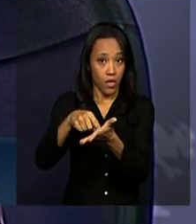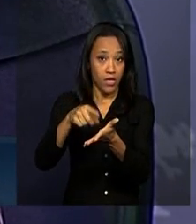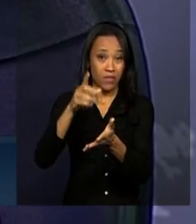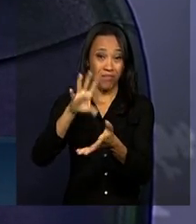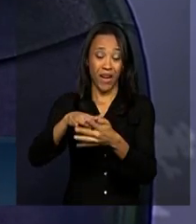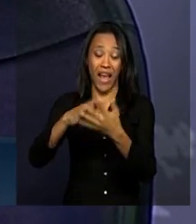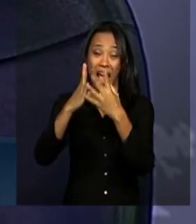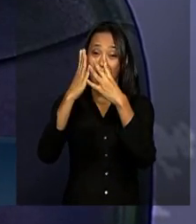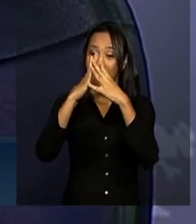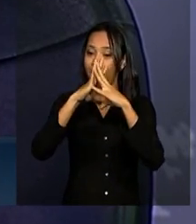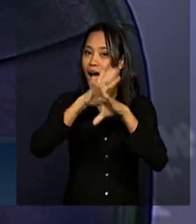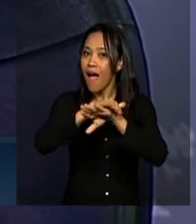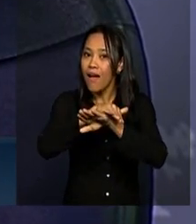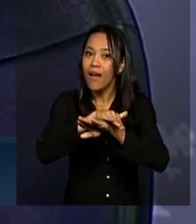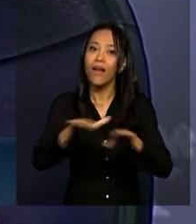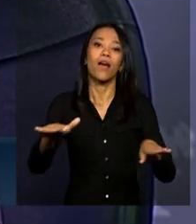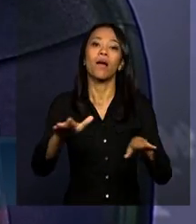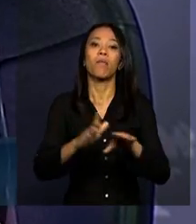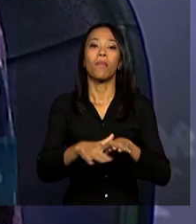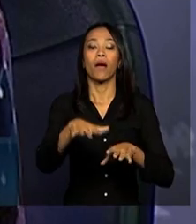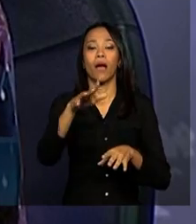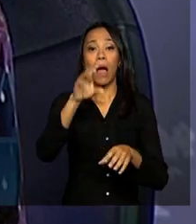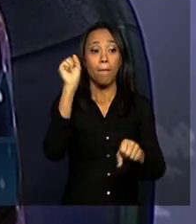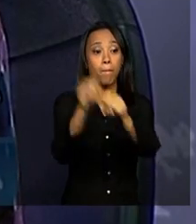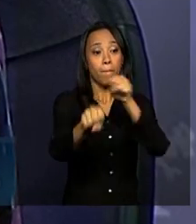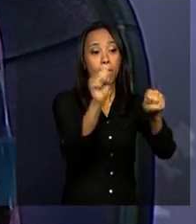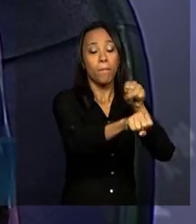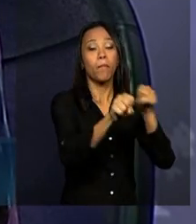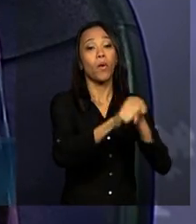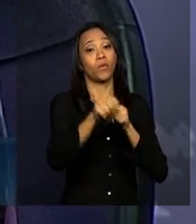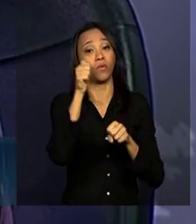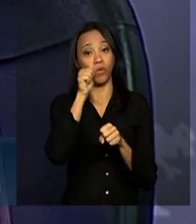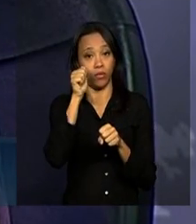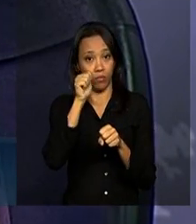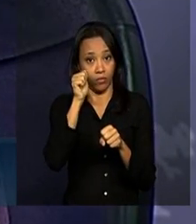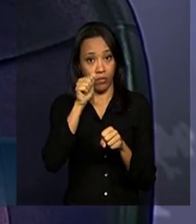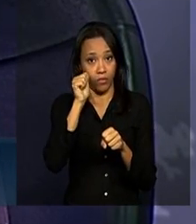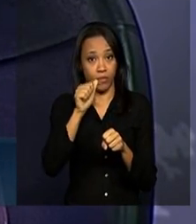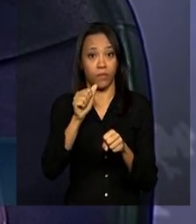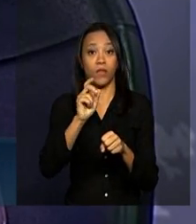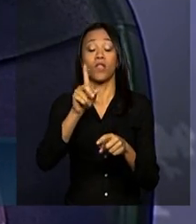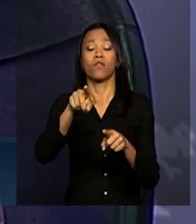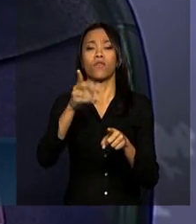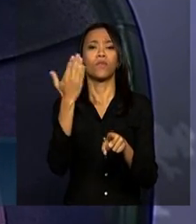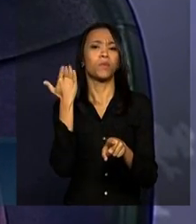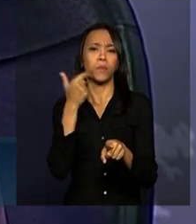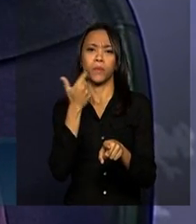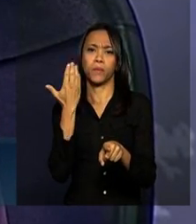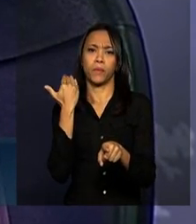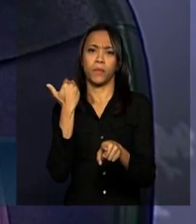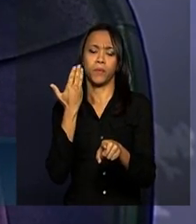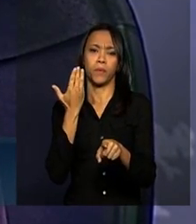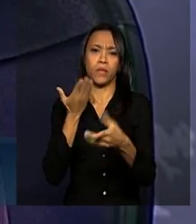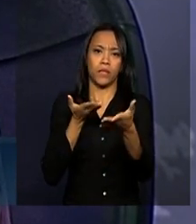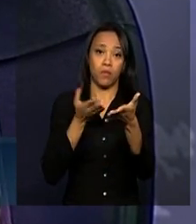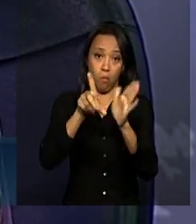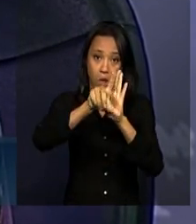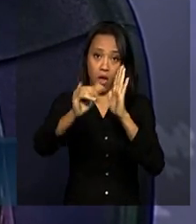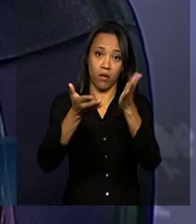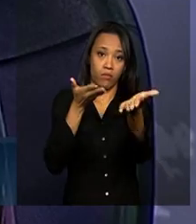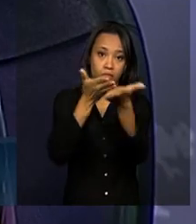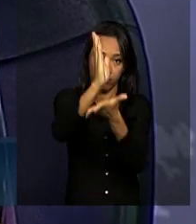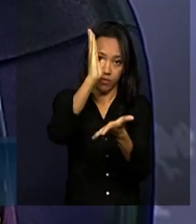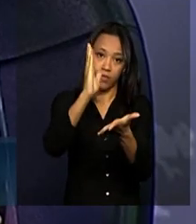feminicídio como crime hediondo no nosso Código Penal, sancionado no dia 9 de março